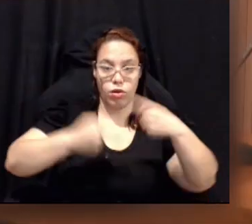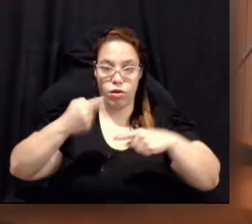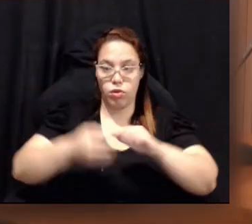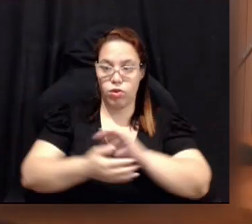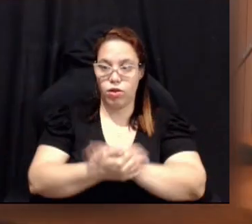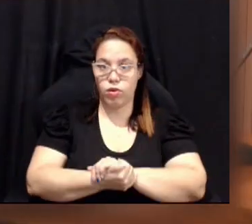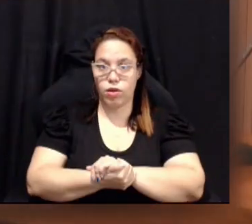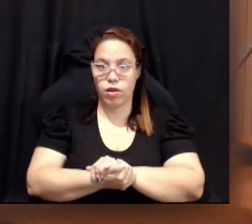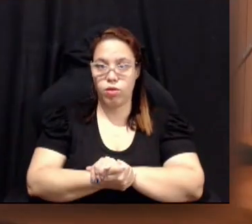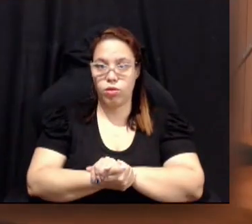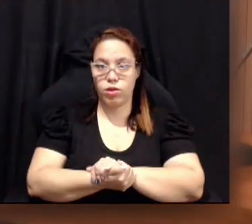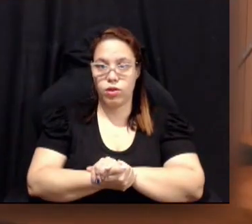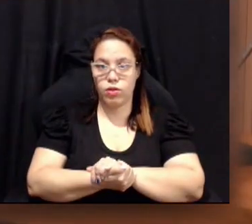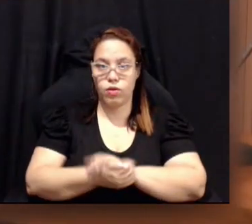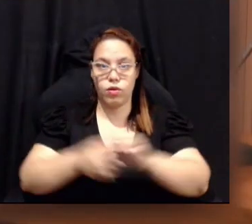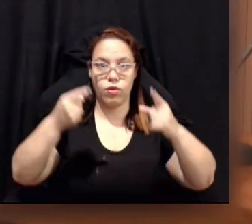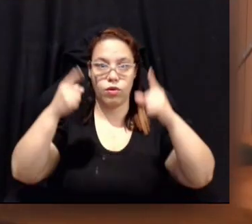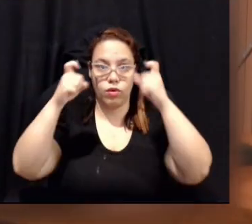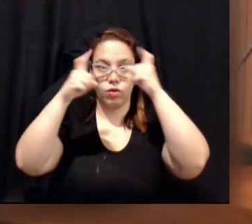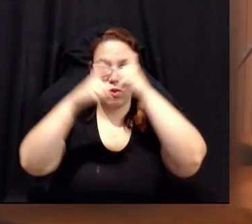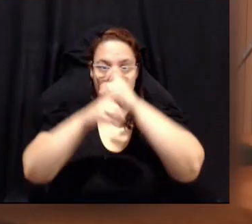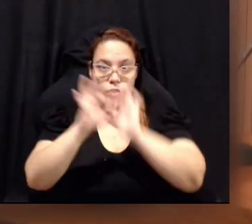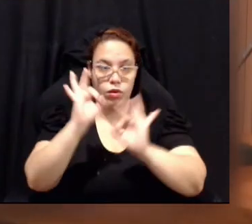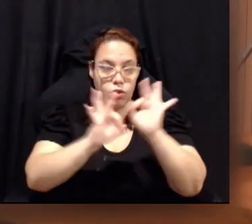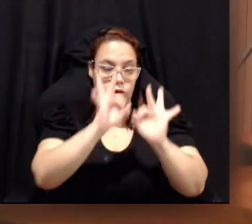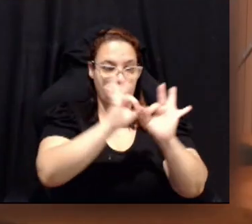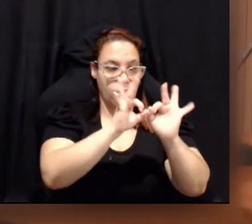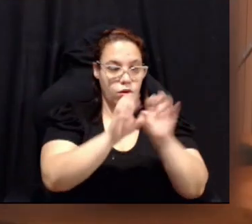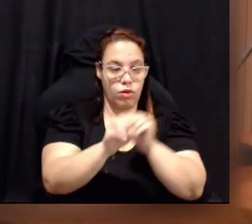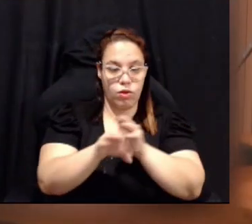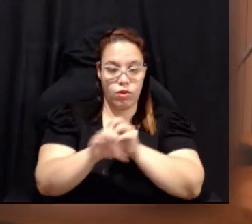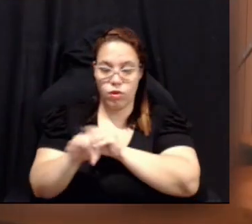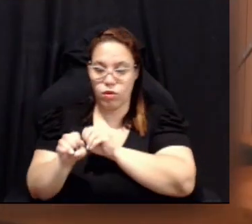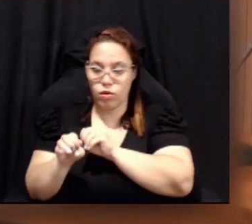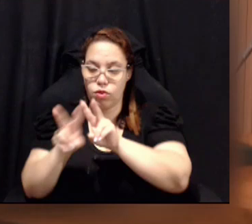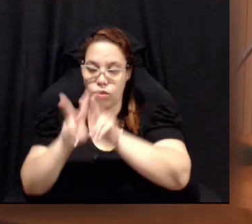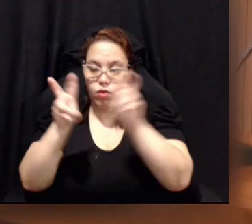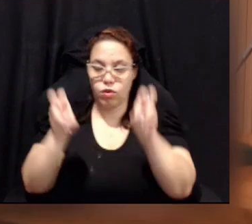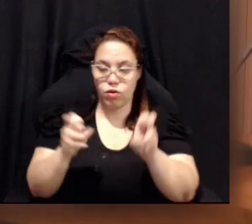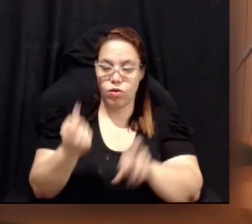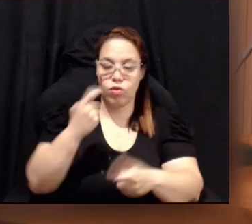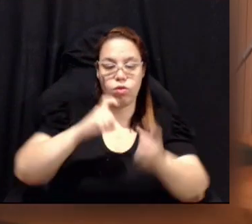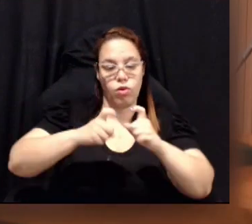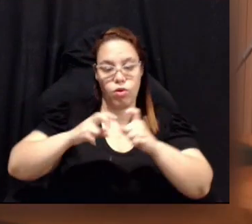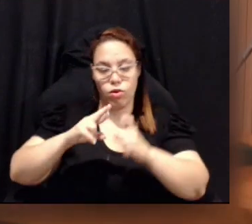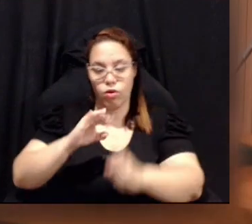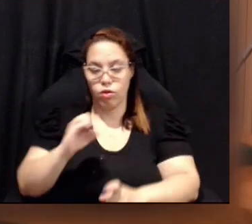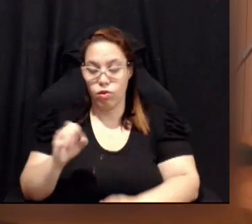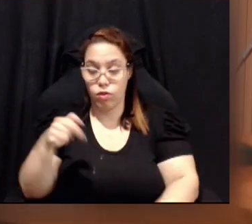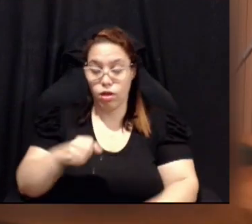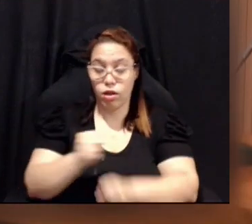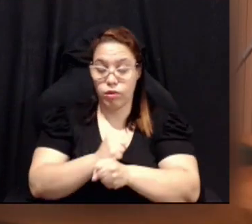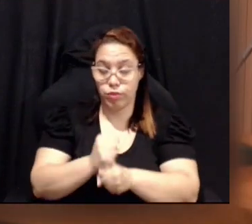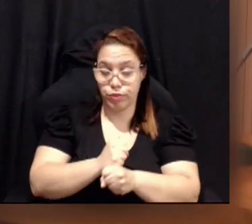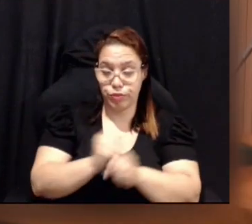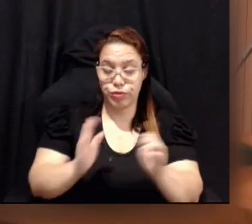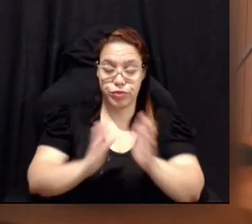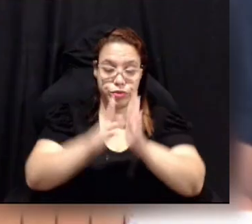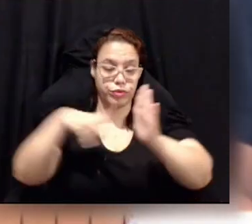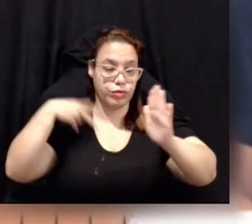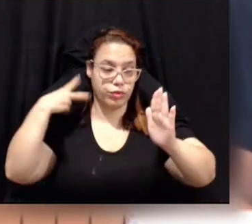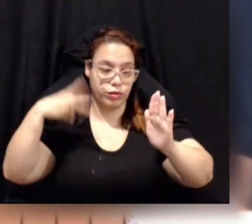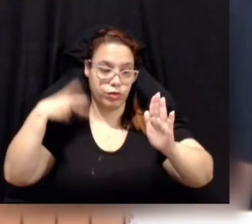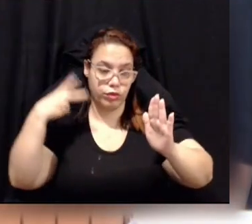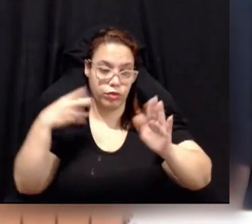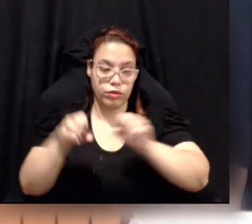Os desafios do Plano Nacional de Educação foi o tema da primeira reunião deste ano da Frente Parlamentar de